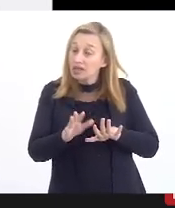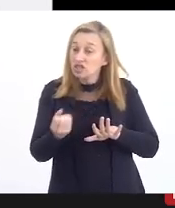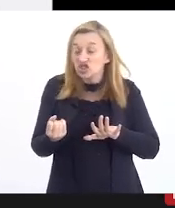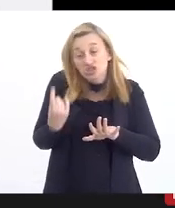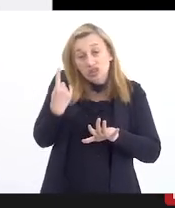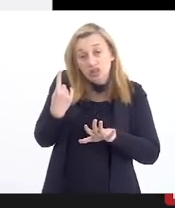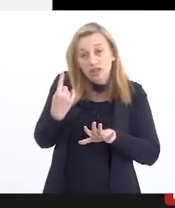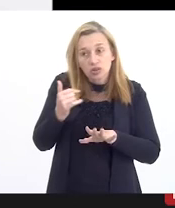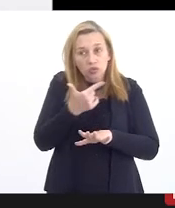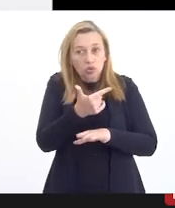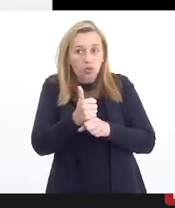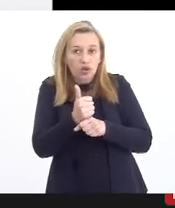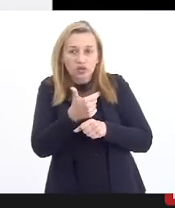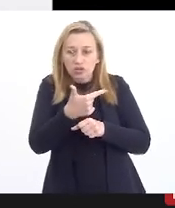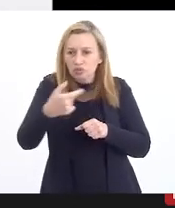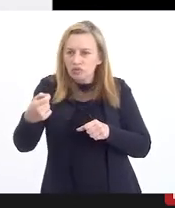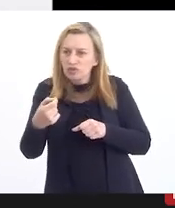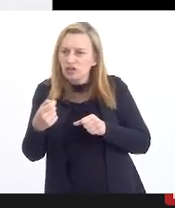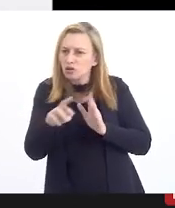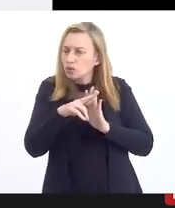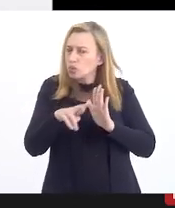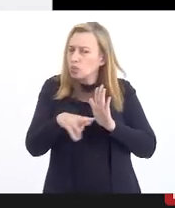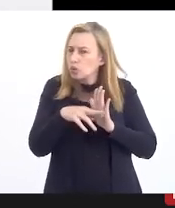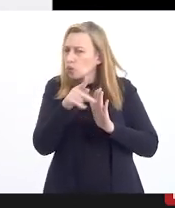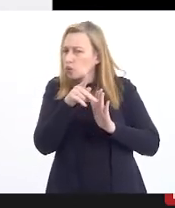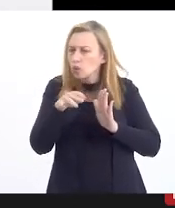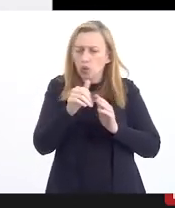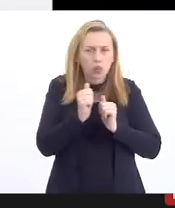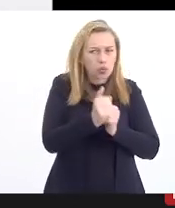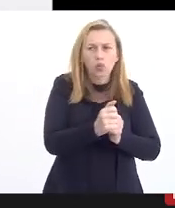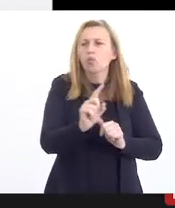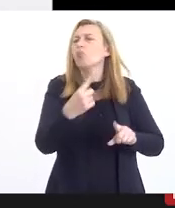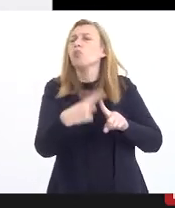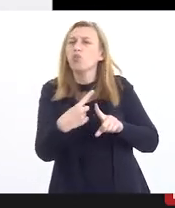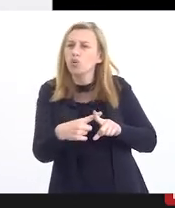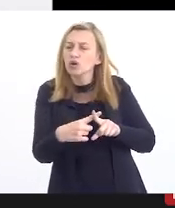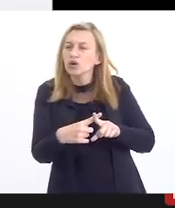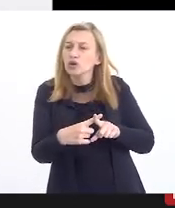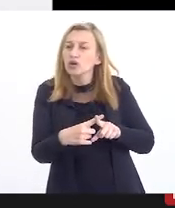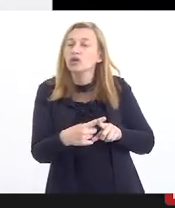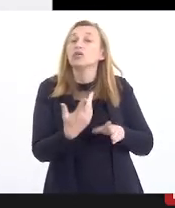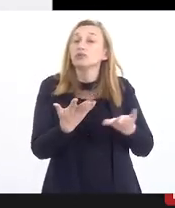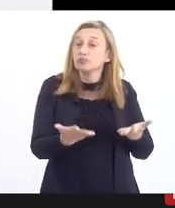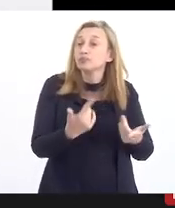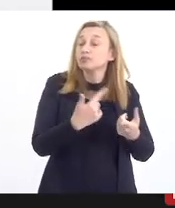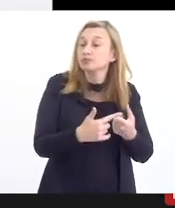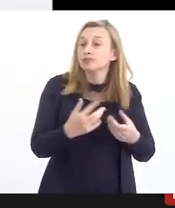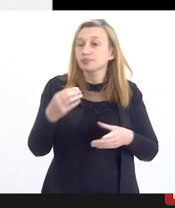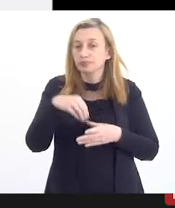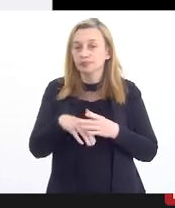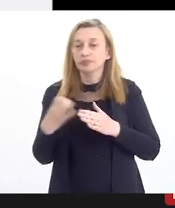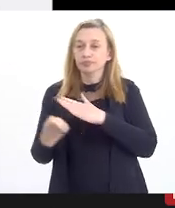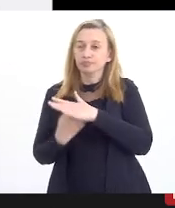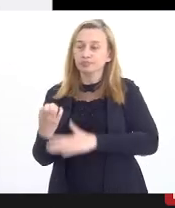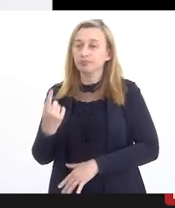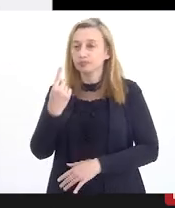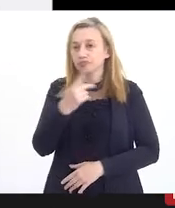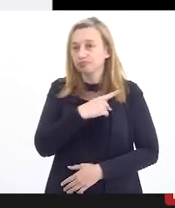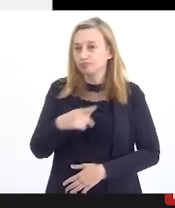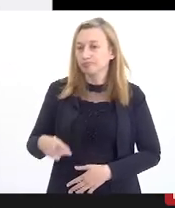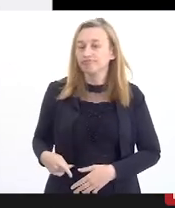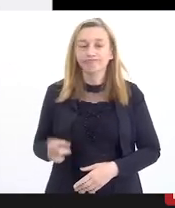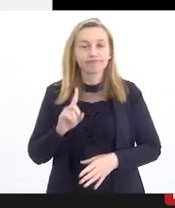de 2020, esse protocolo não foi seguido. Por quê? Porque nós tínhamos à frente da empresa uma presidência que